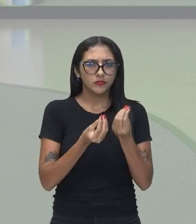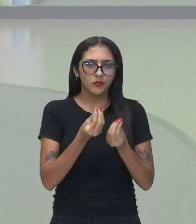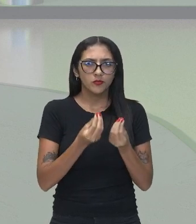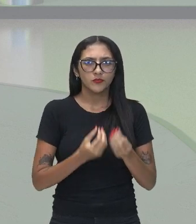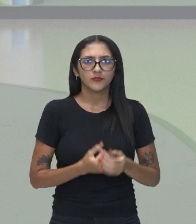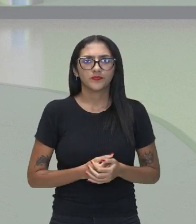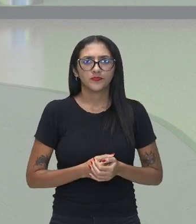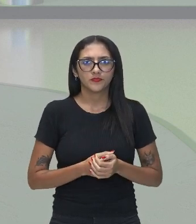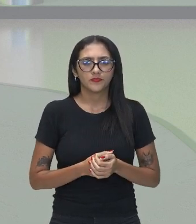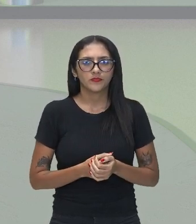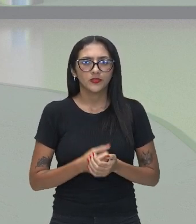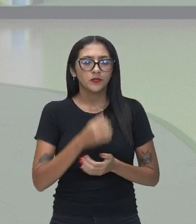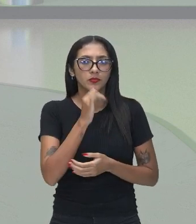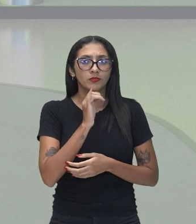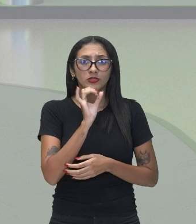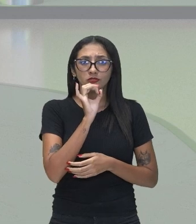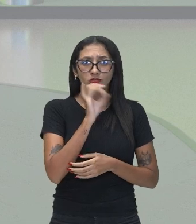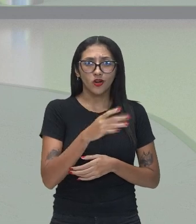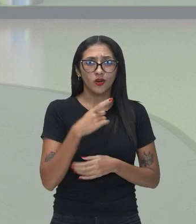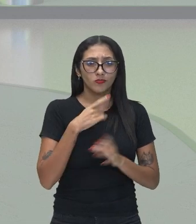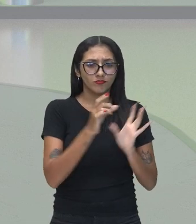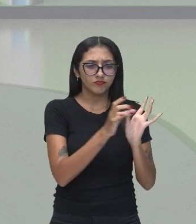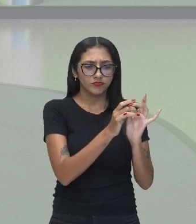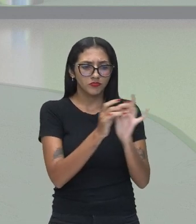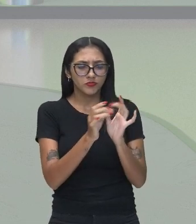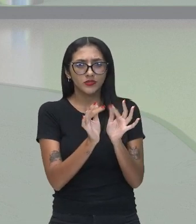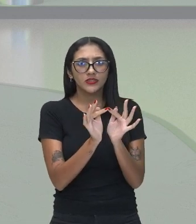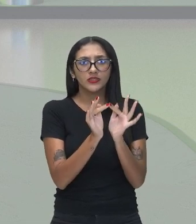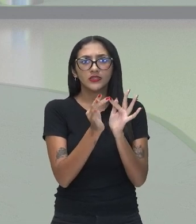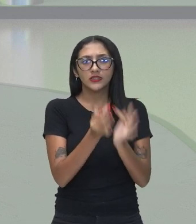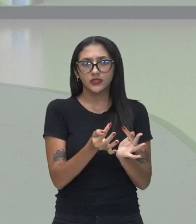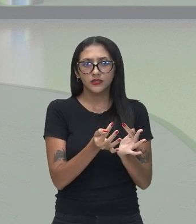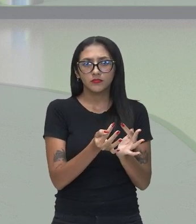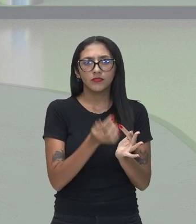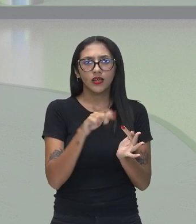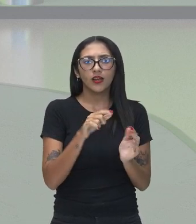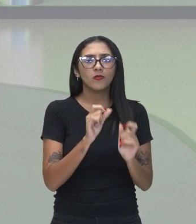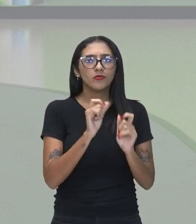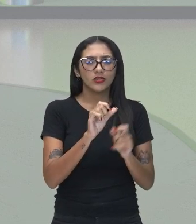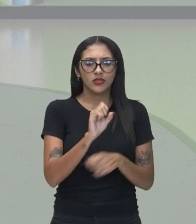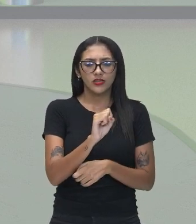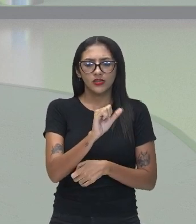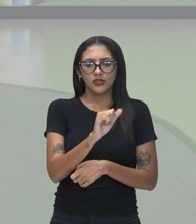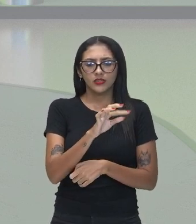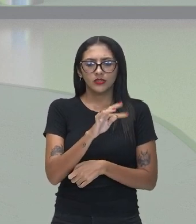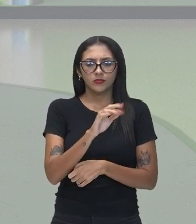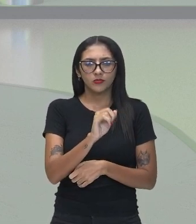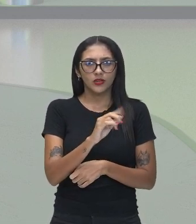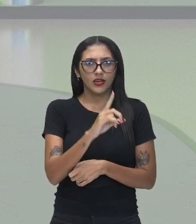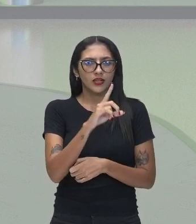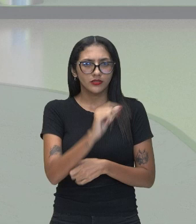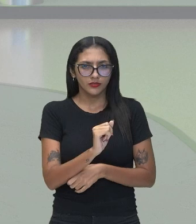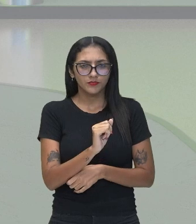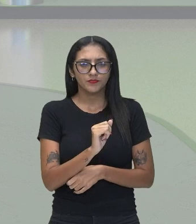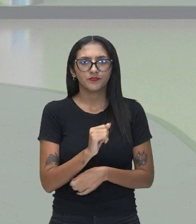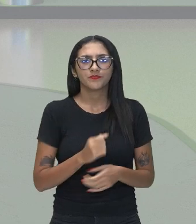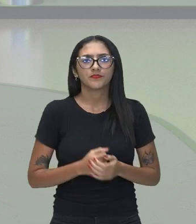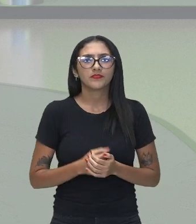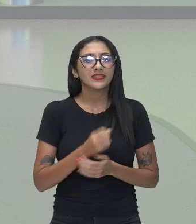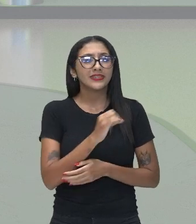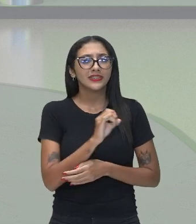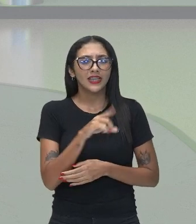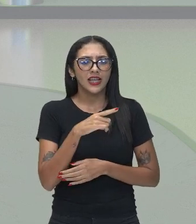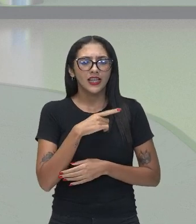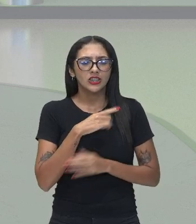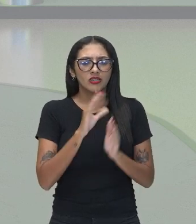só tem ligação simples, ela vai ser uma cadeia saturada. Se a cadeia se fechou com